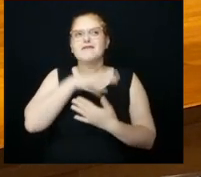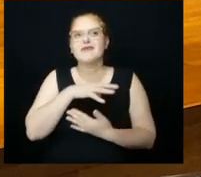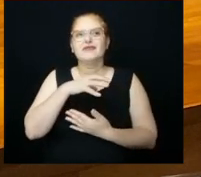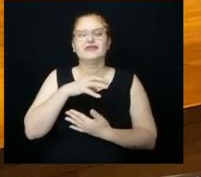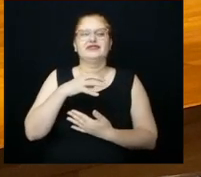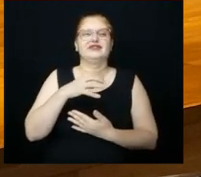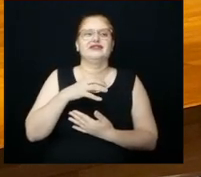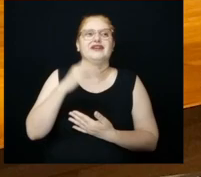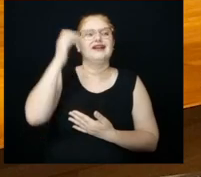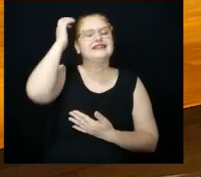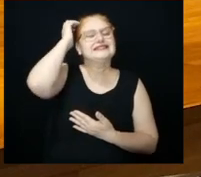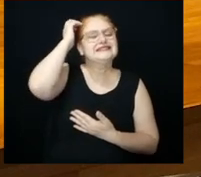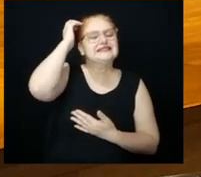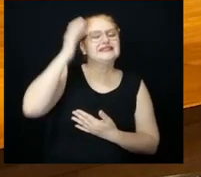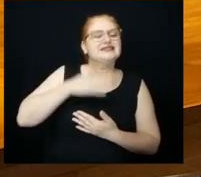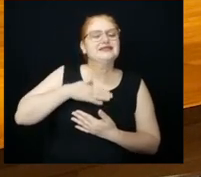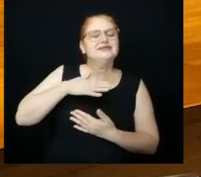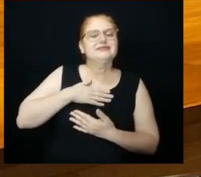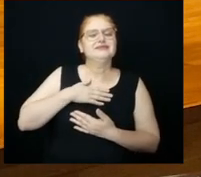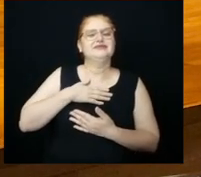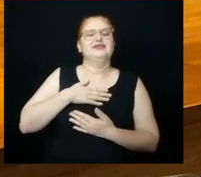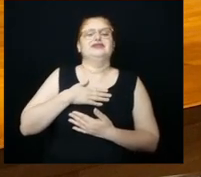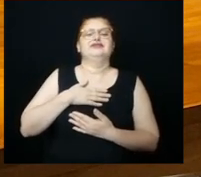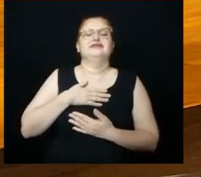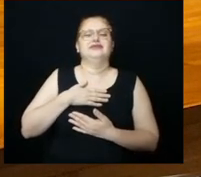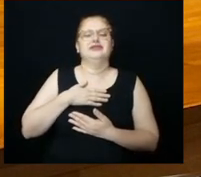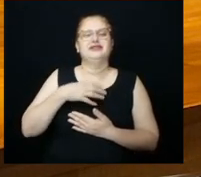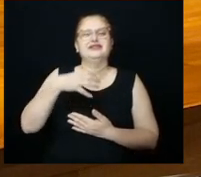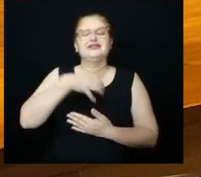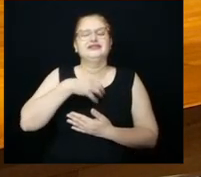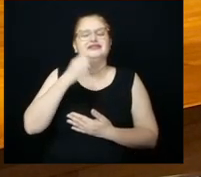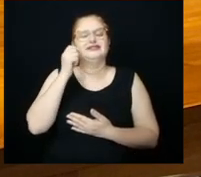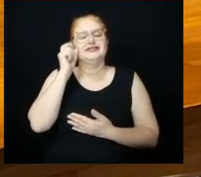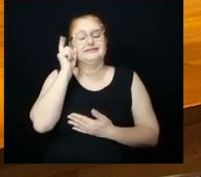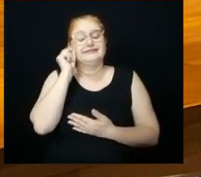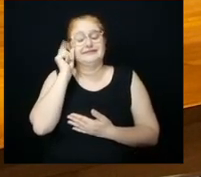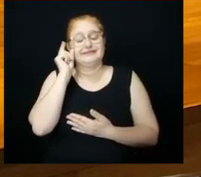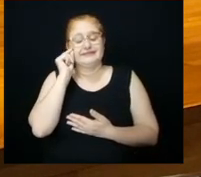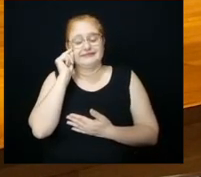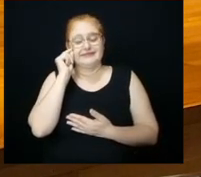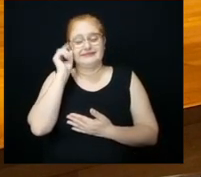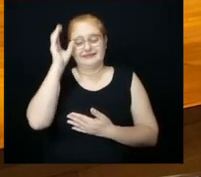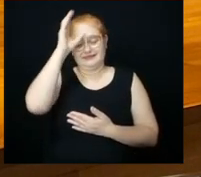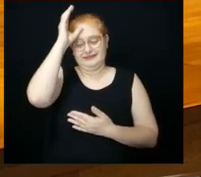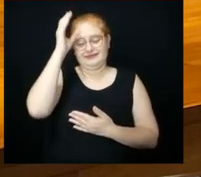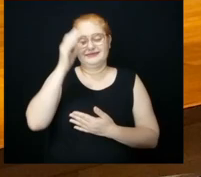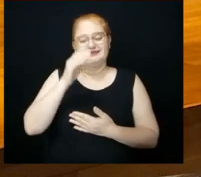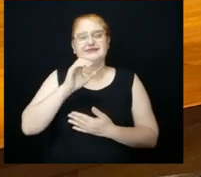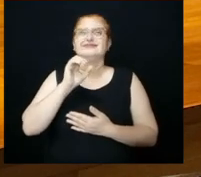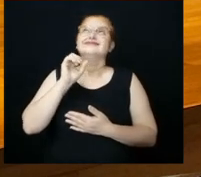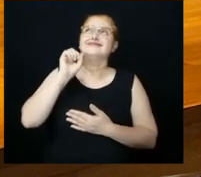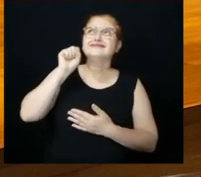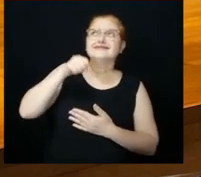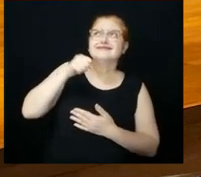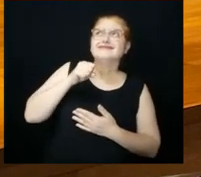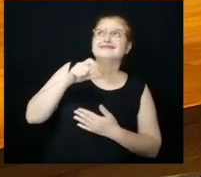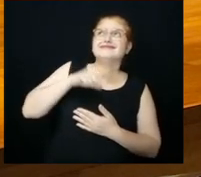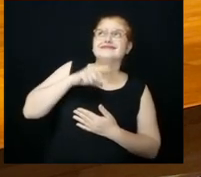meu cabelo. Só que a tia Rosa não sabia que me dava sono. Aí mesmo, tia, tenho comichão.